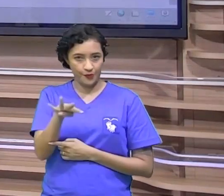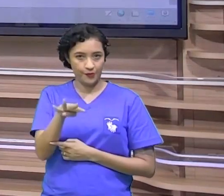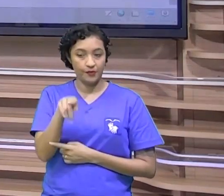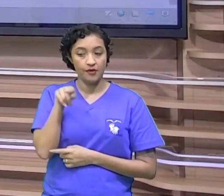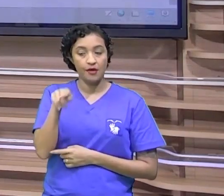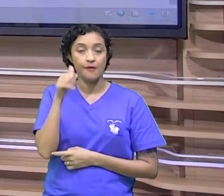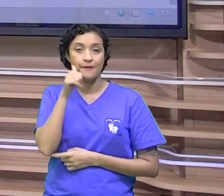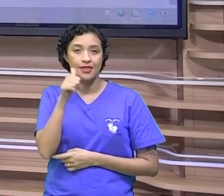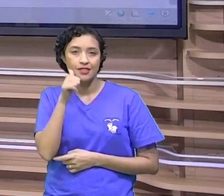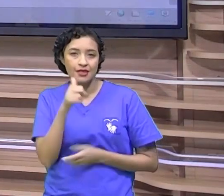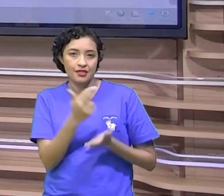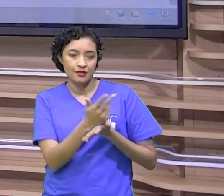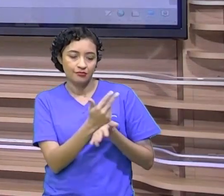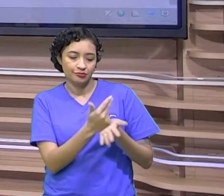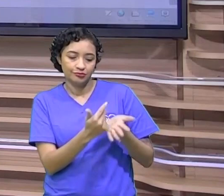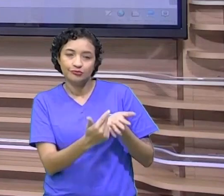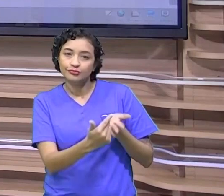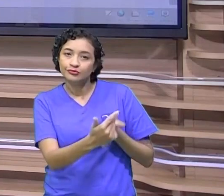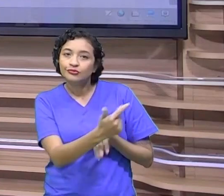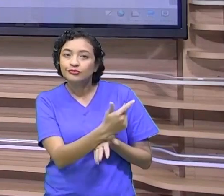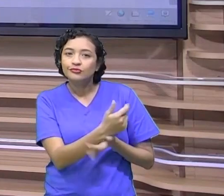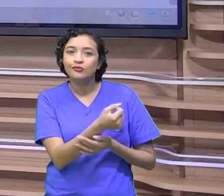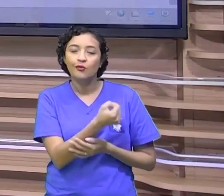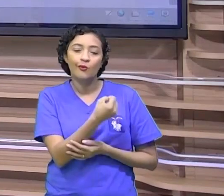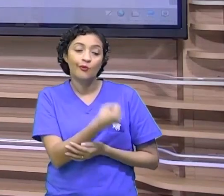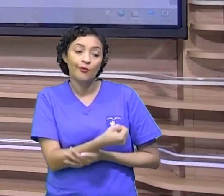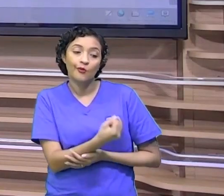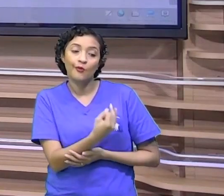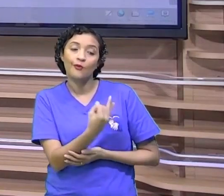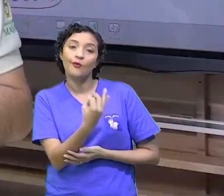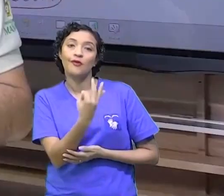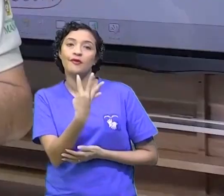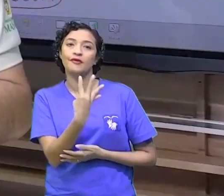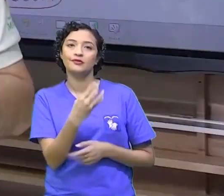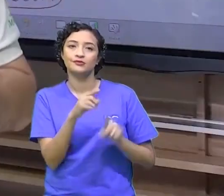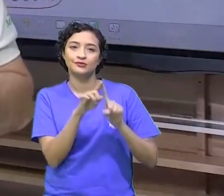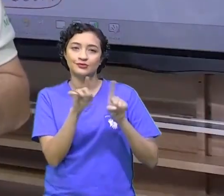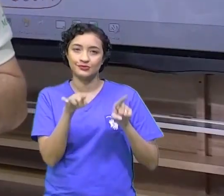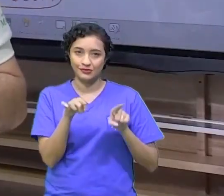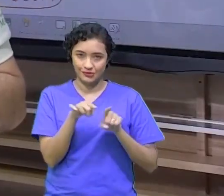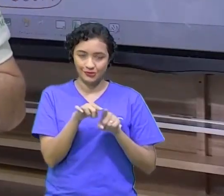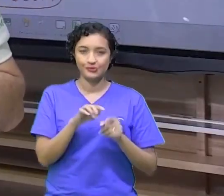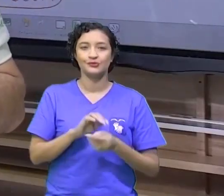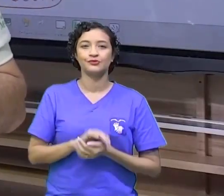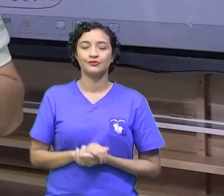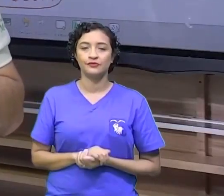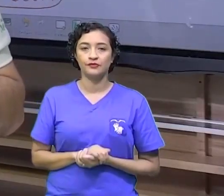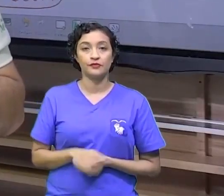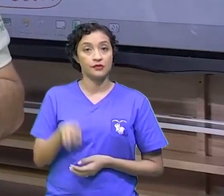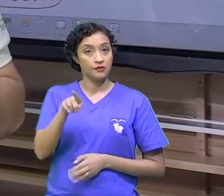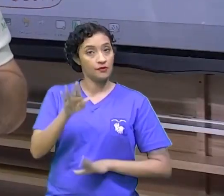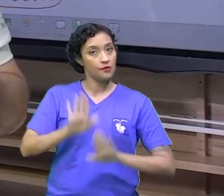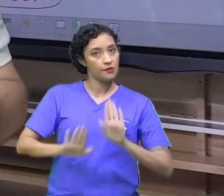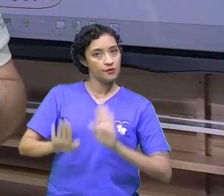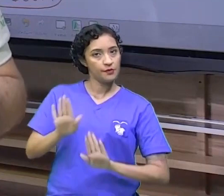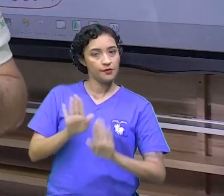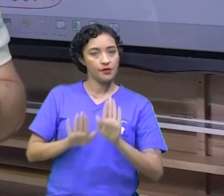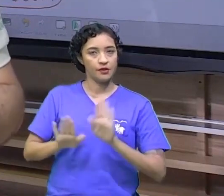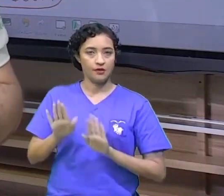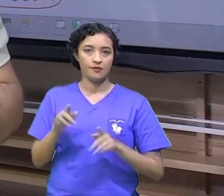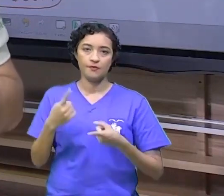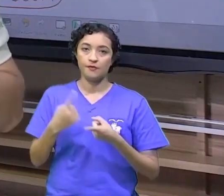fazendo a contagem dos lados de cada quadradinho que compõem a peça e nesse caso você tem que tomar muito cuidado